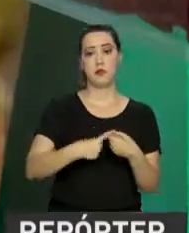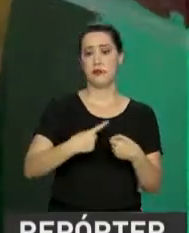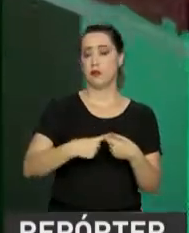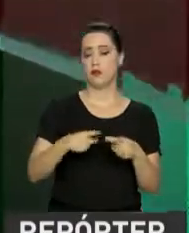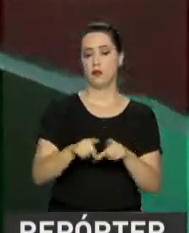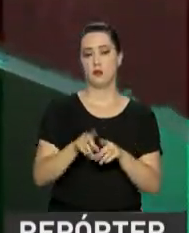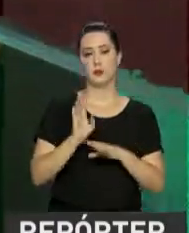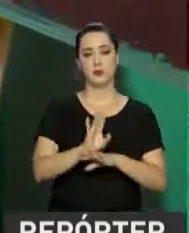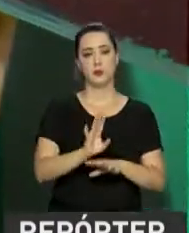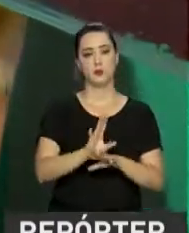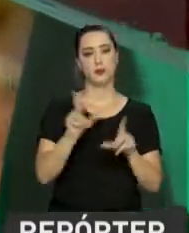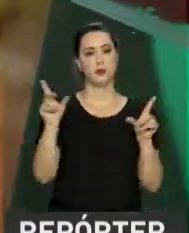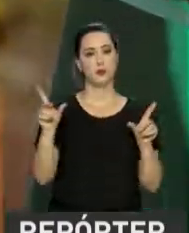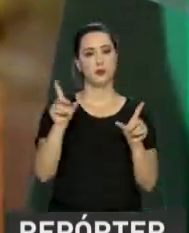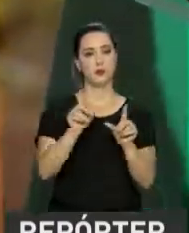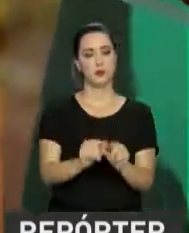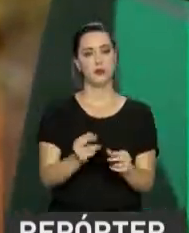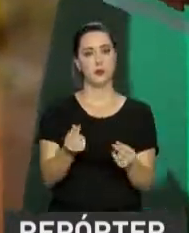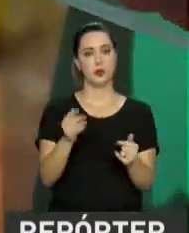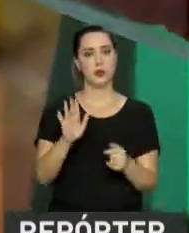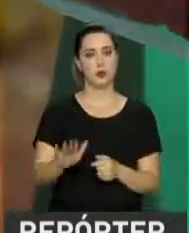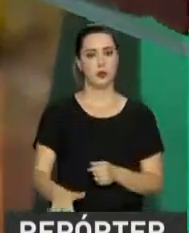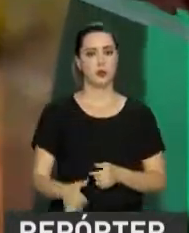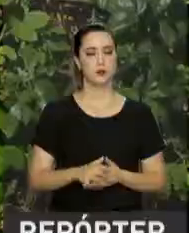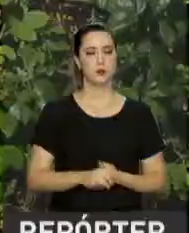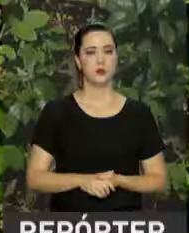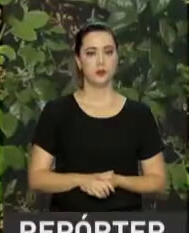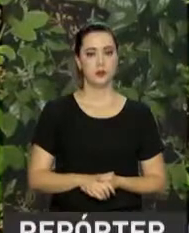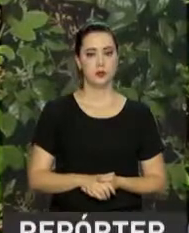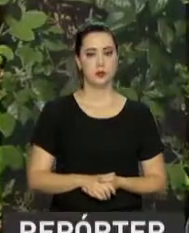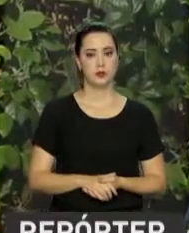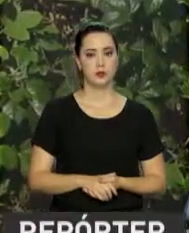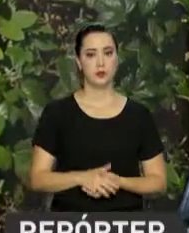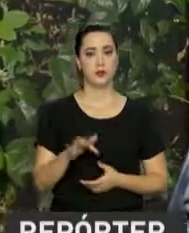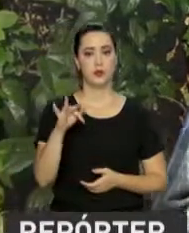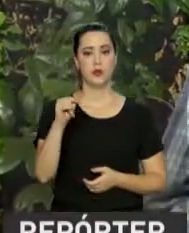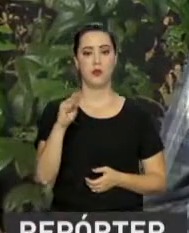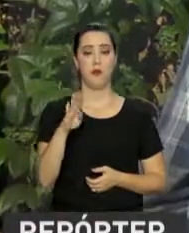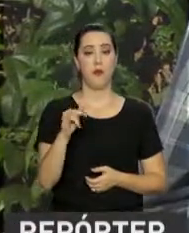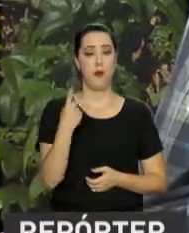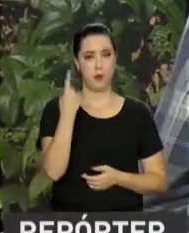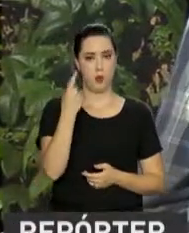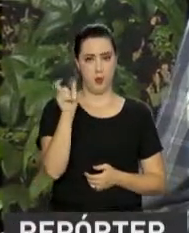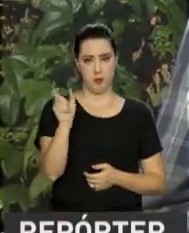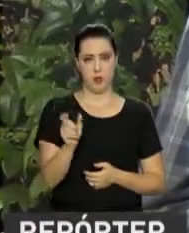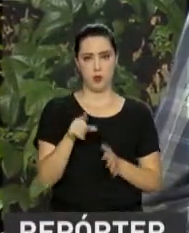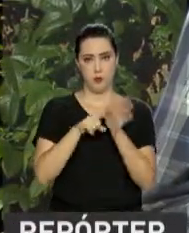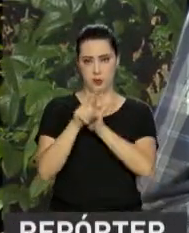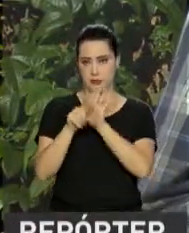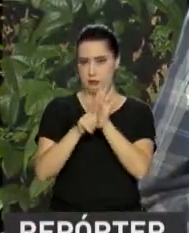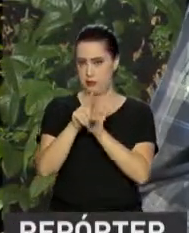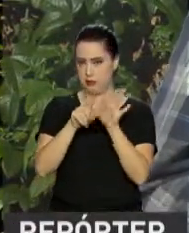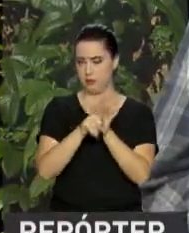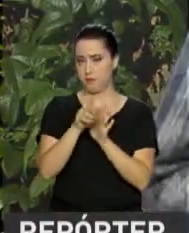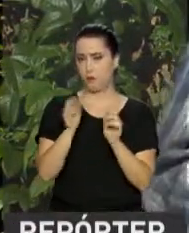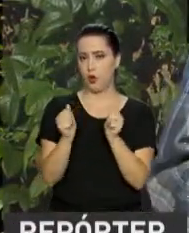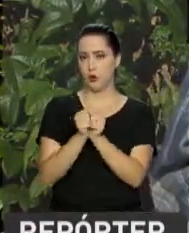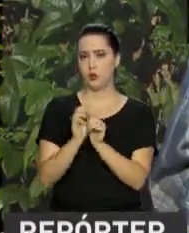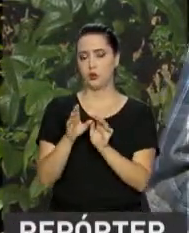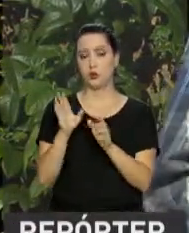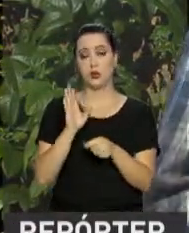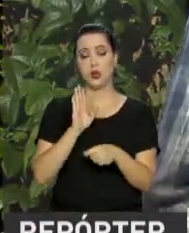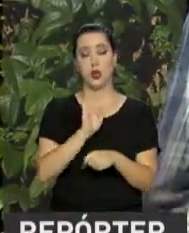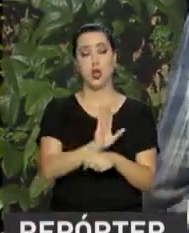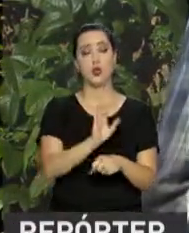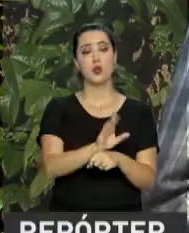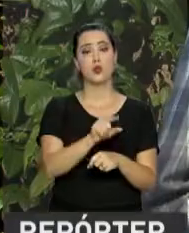contribuindo para a redução dos preços da cesta básica fábio é um dos pesquisadores da embrapa que ajudaram no desenvolvimento do maracujá